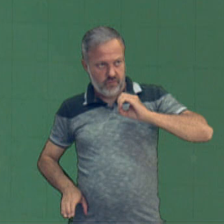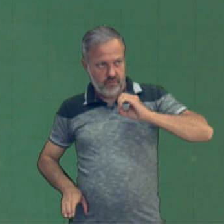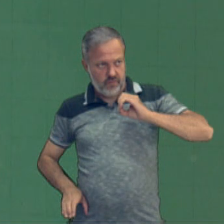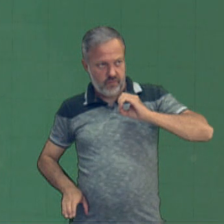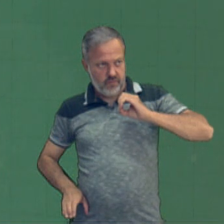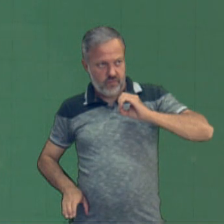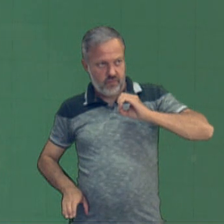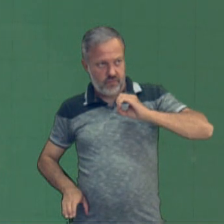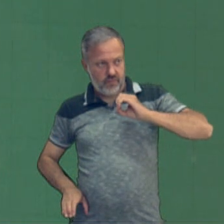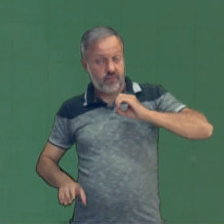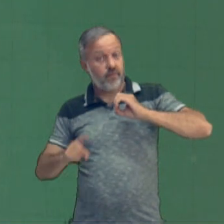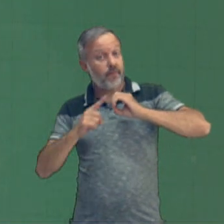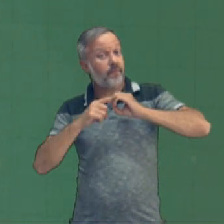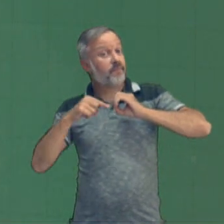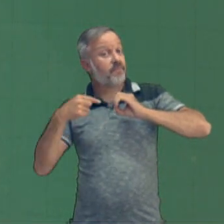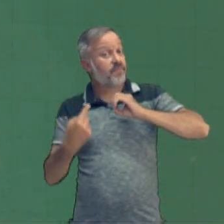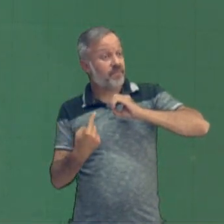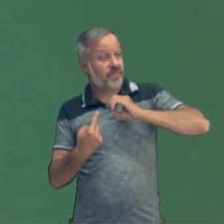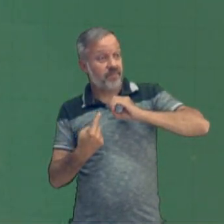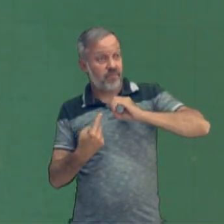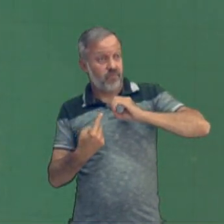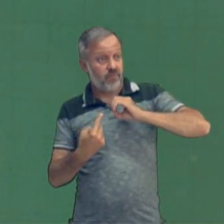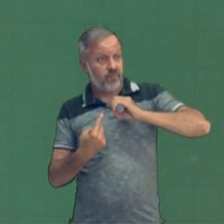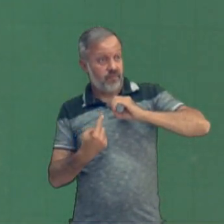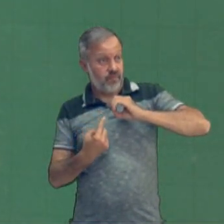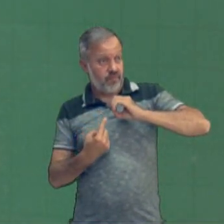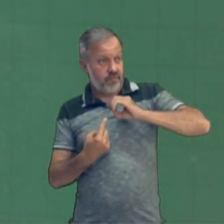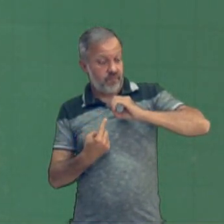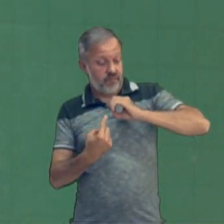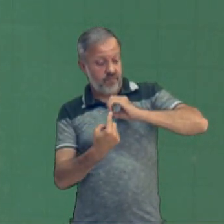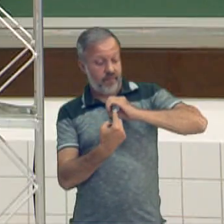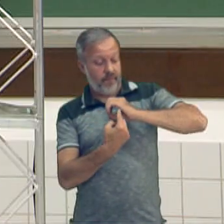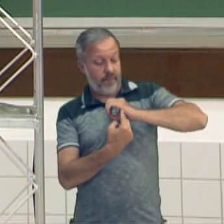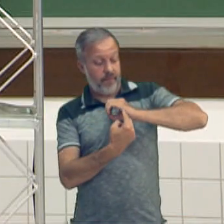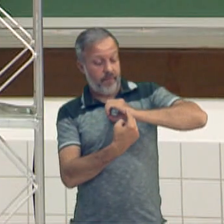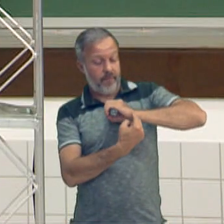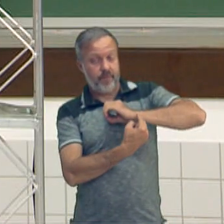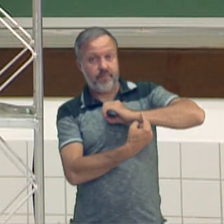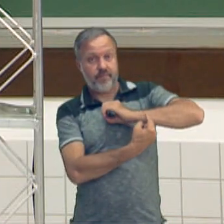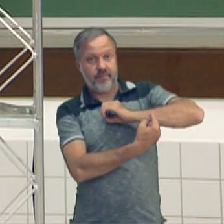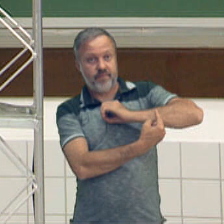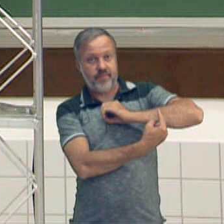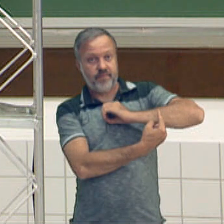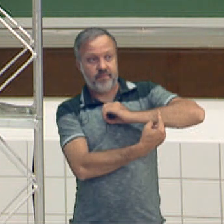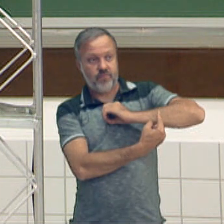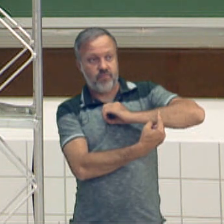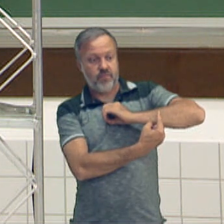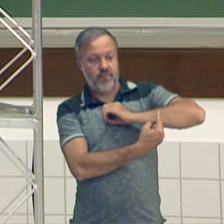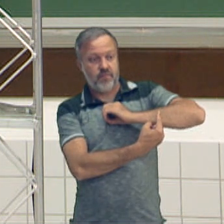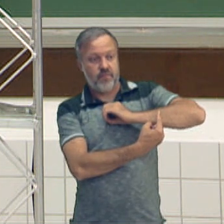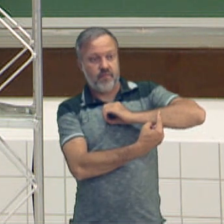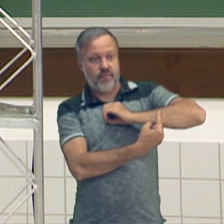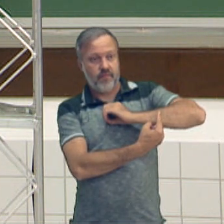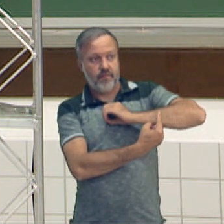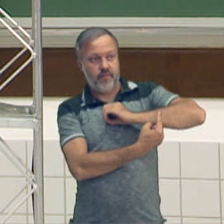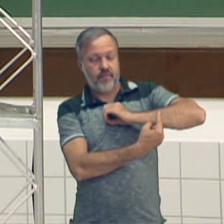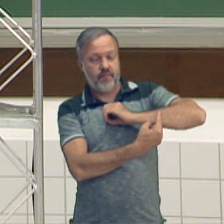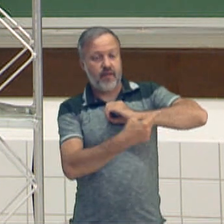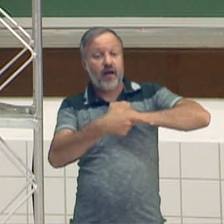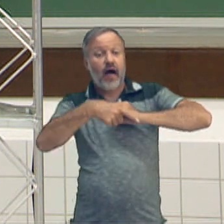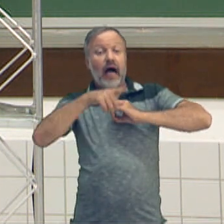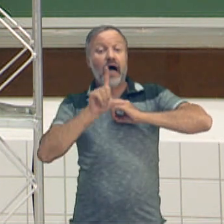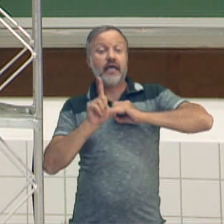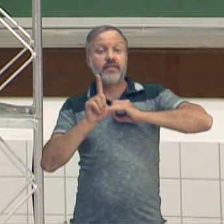do calendário. Mas, é claro, a civilização tem um tempo antes aqui. Então, tudo que vem antes de Cristo é